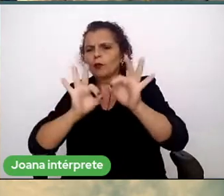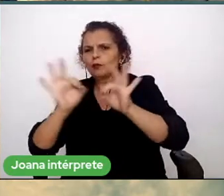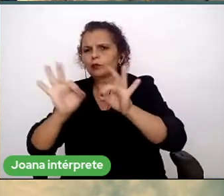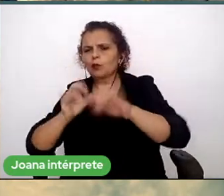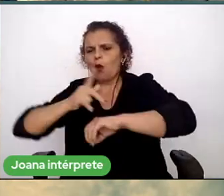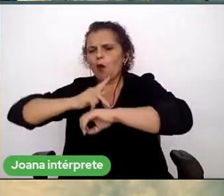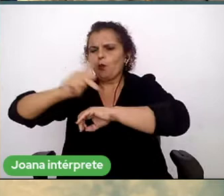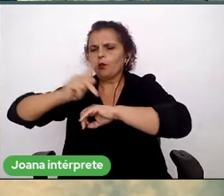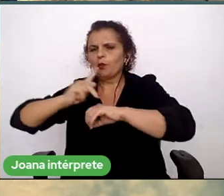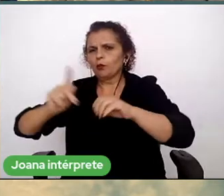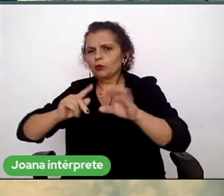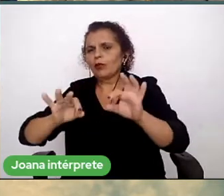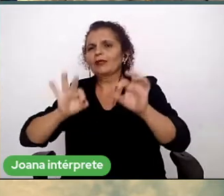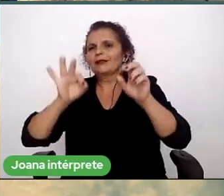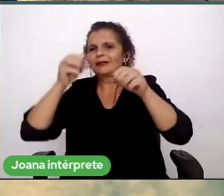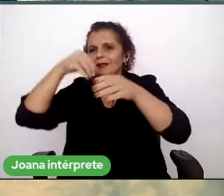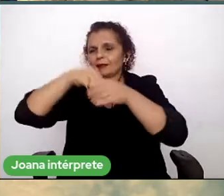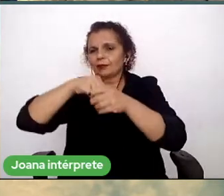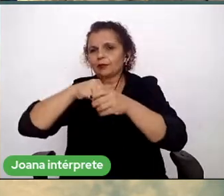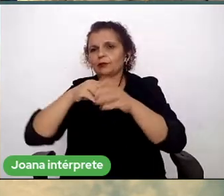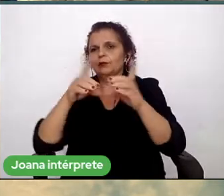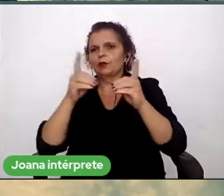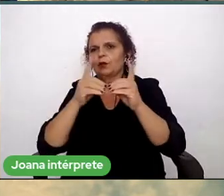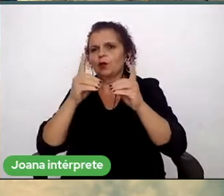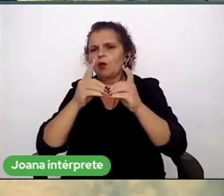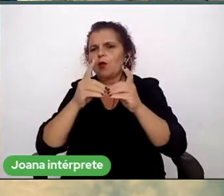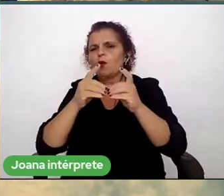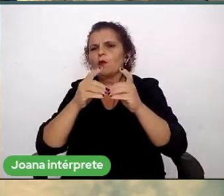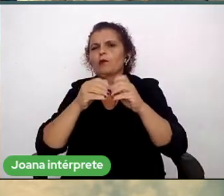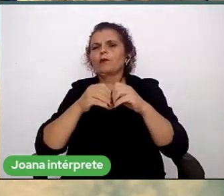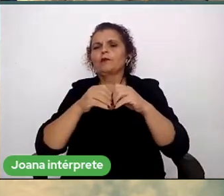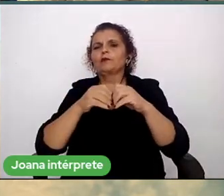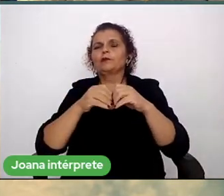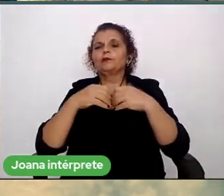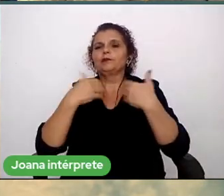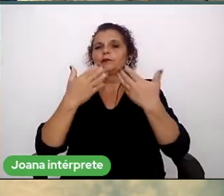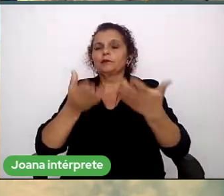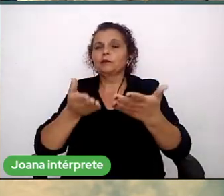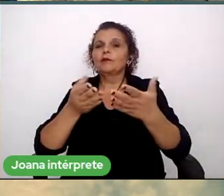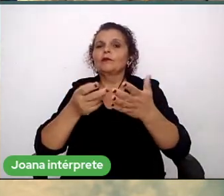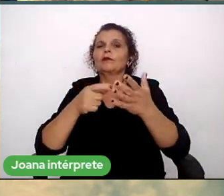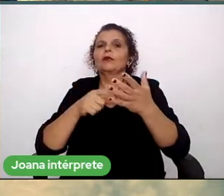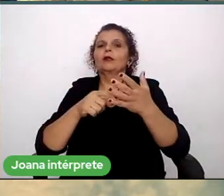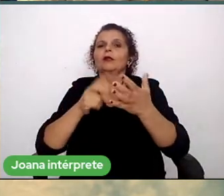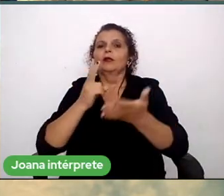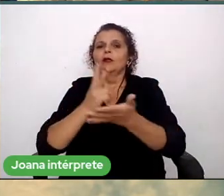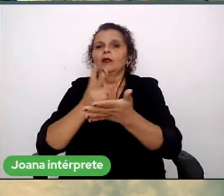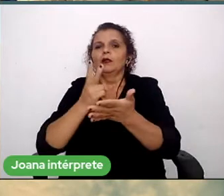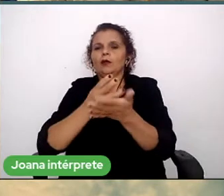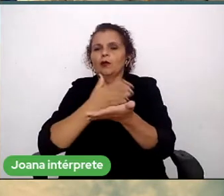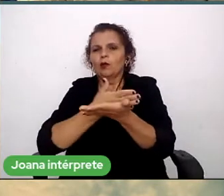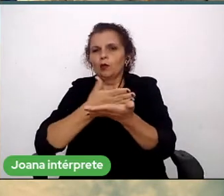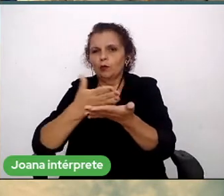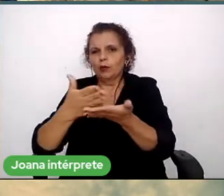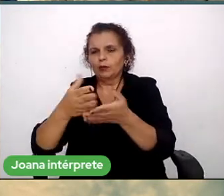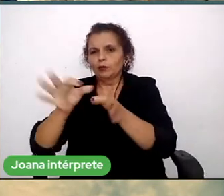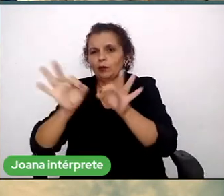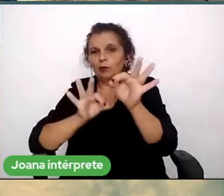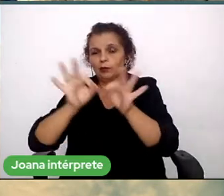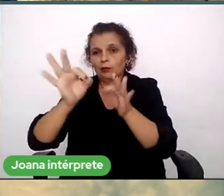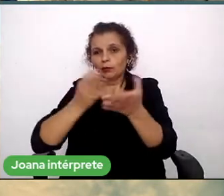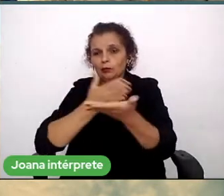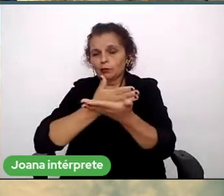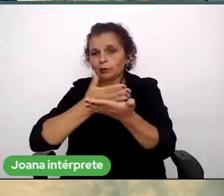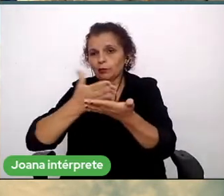de uma iniciativa dentro do cliente como a gente vai chamar então a gente tem sempre o início desse projeto por esse